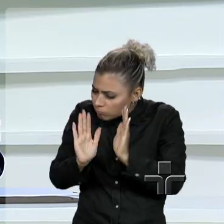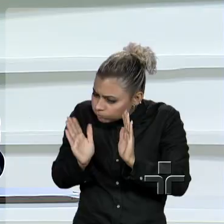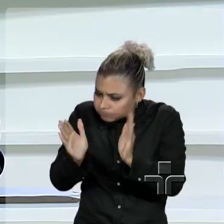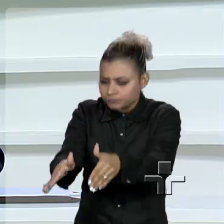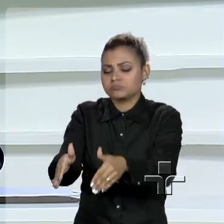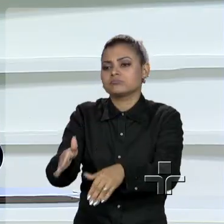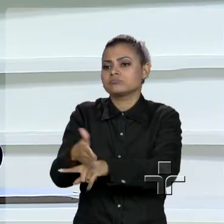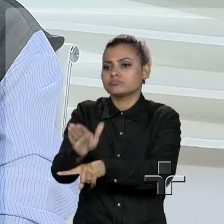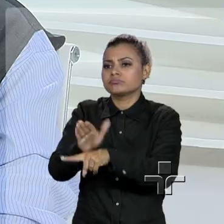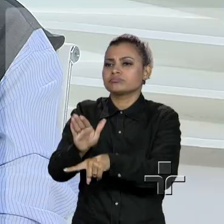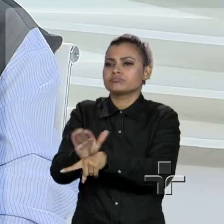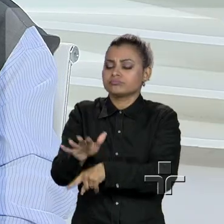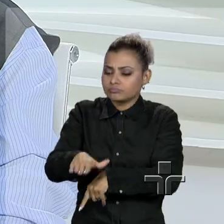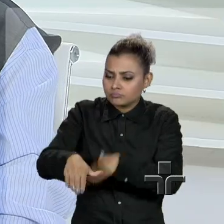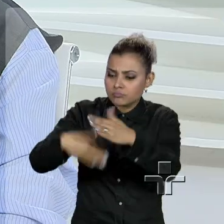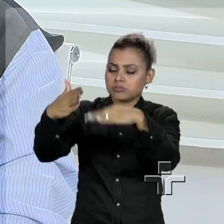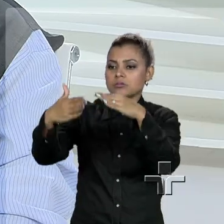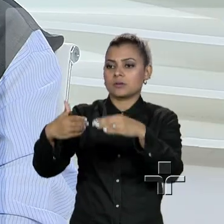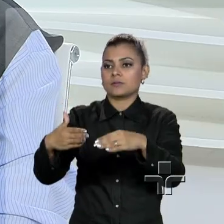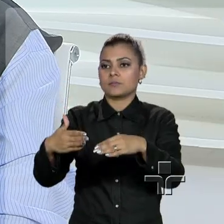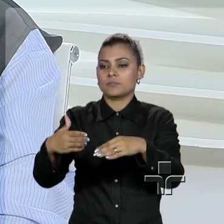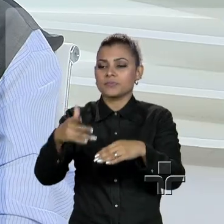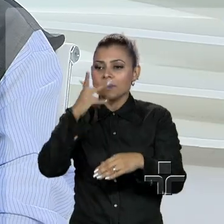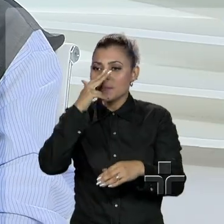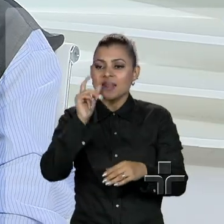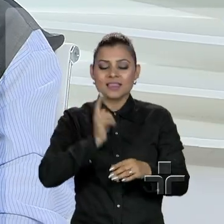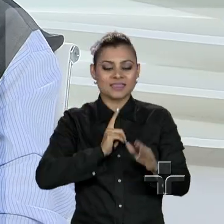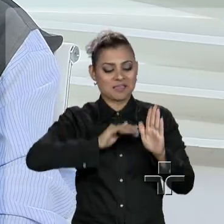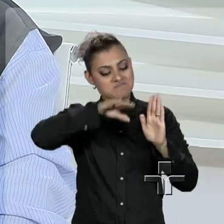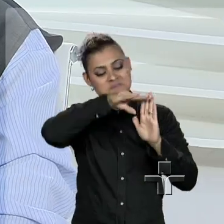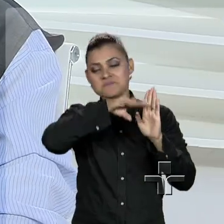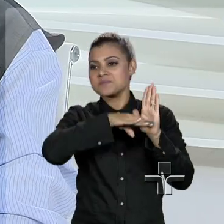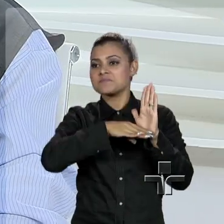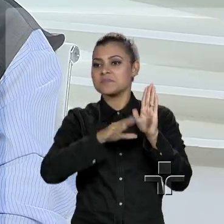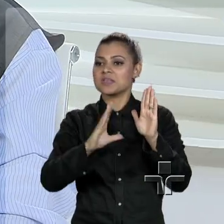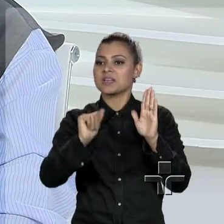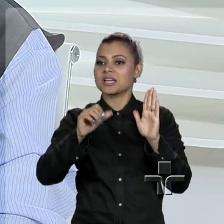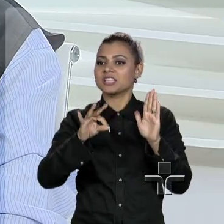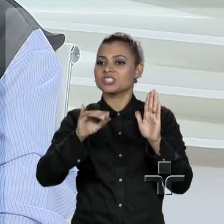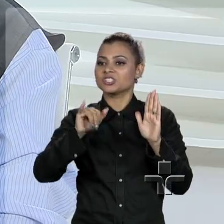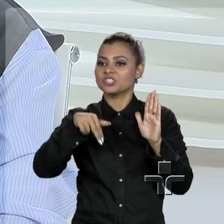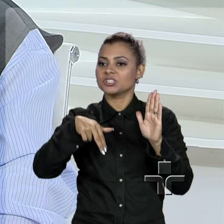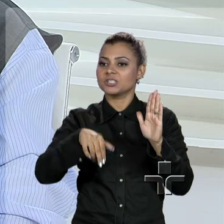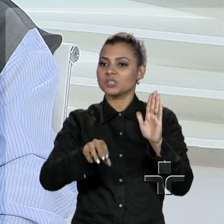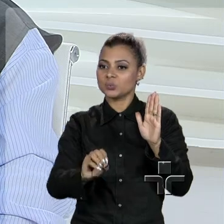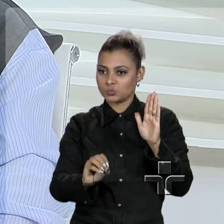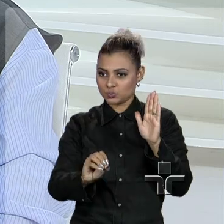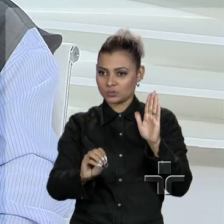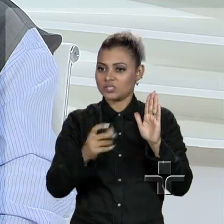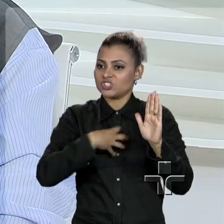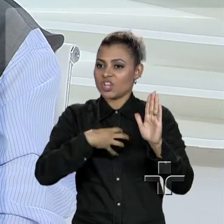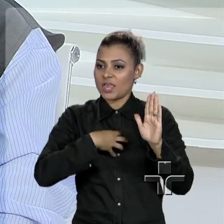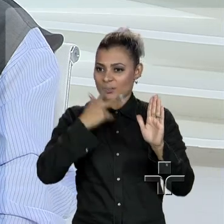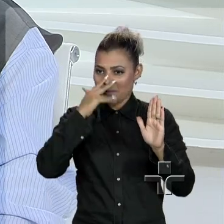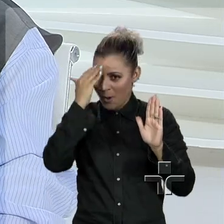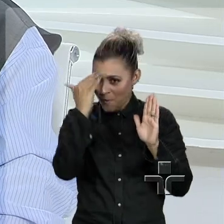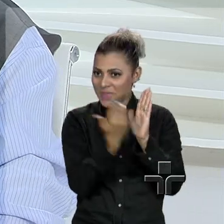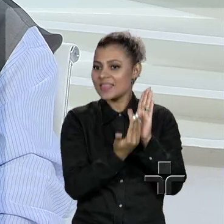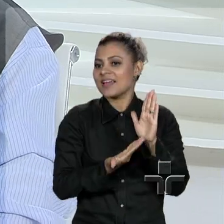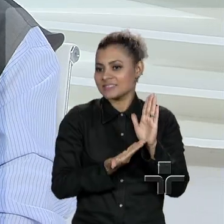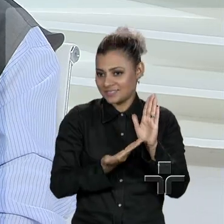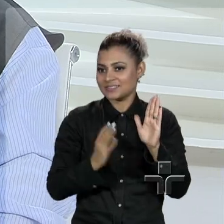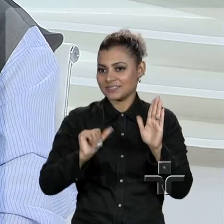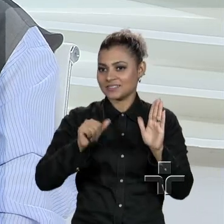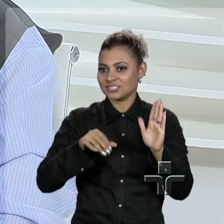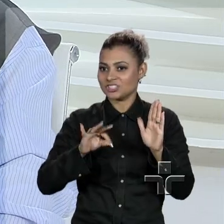ele obedece ao princípio kantiano de imperativo categórico. Ele realmente